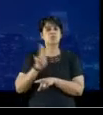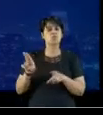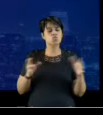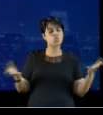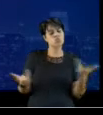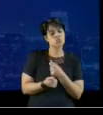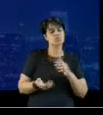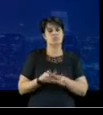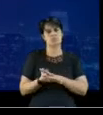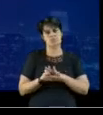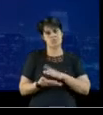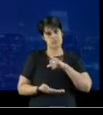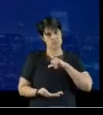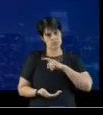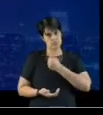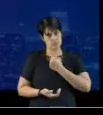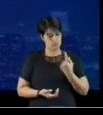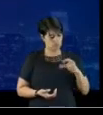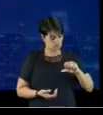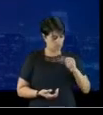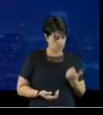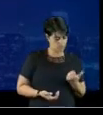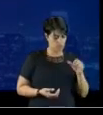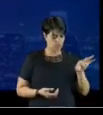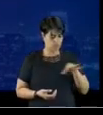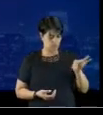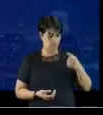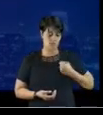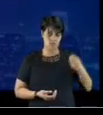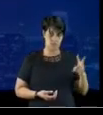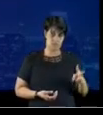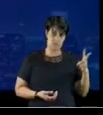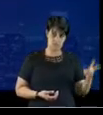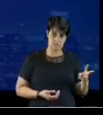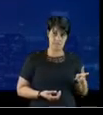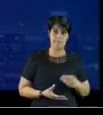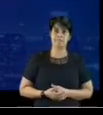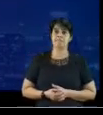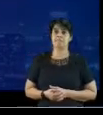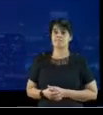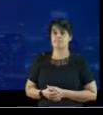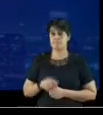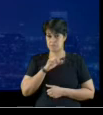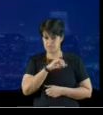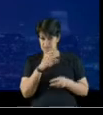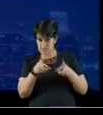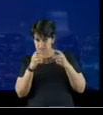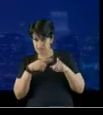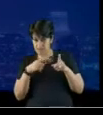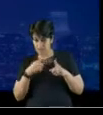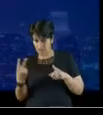Peça 191, página 33. Como pode ocorrer, por exemplo, caso vislumbrem a futura valorização do